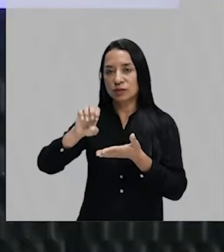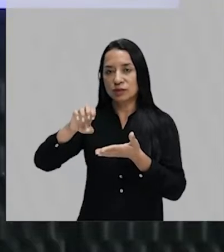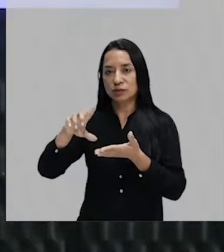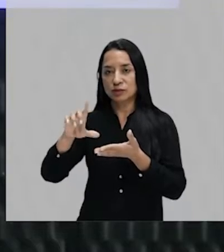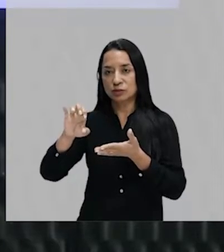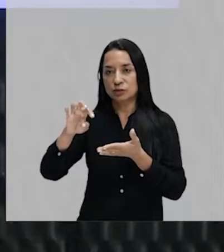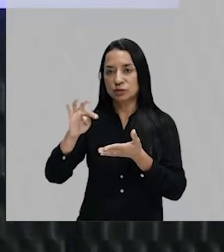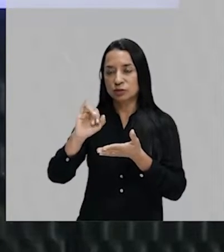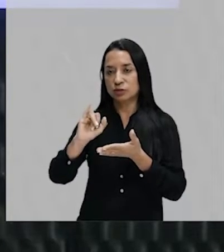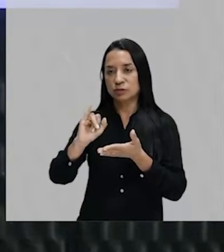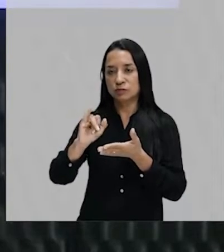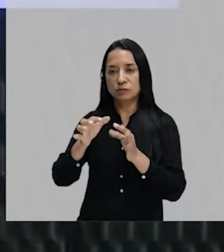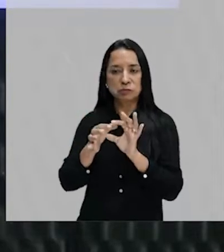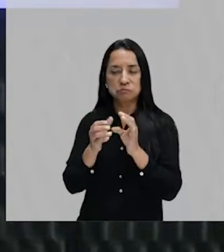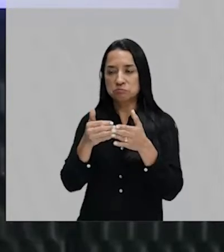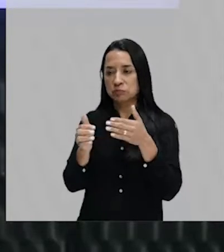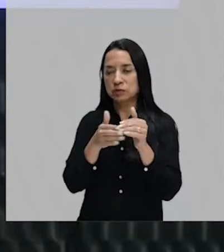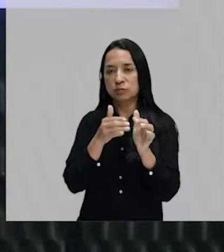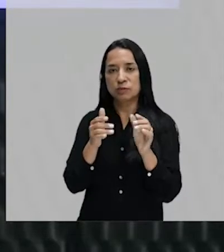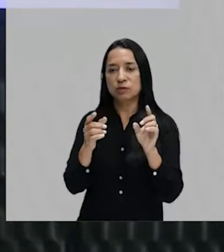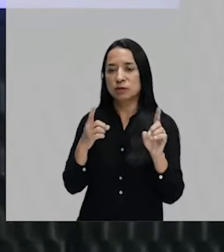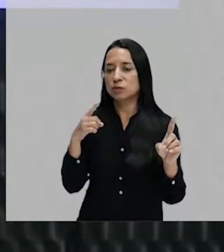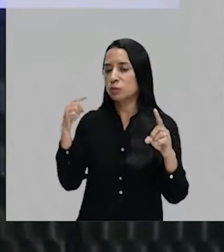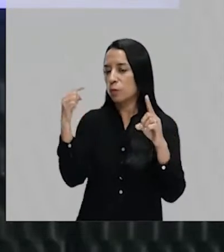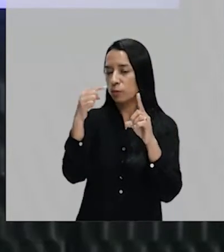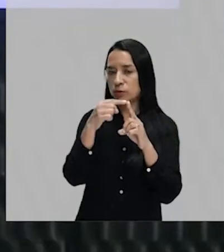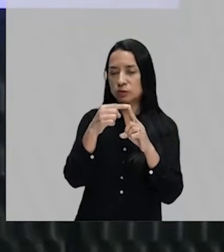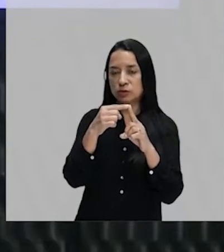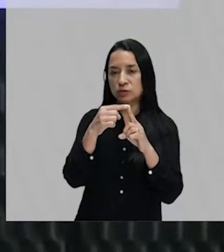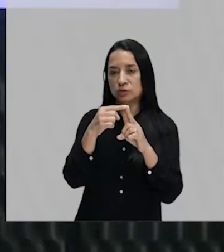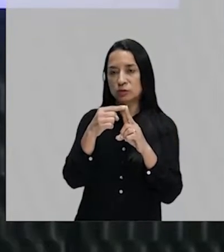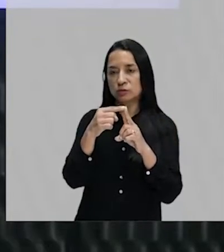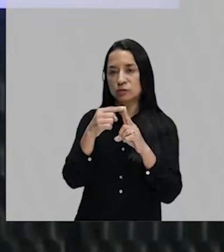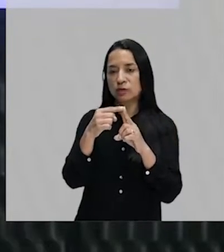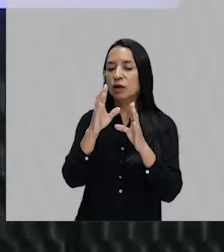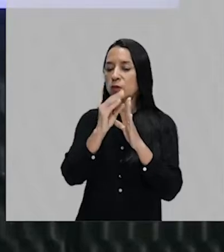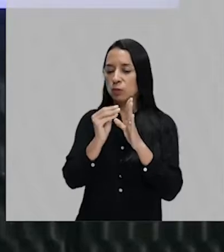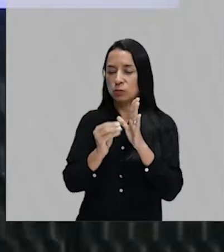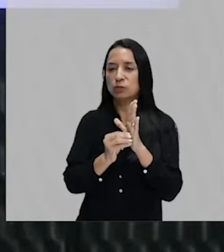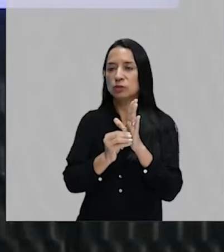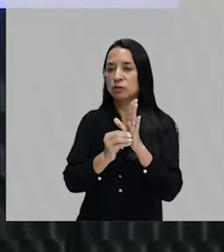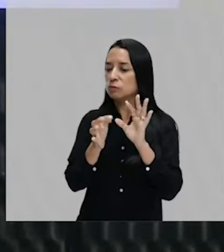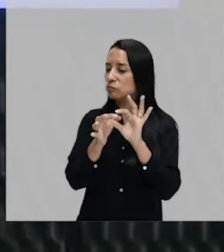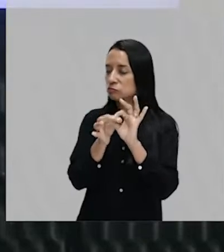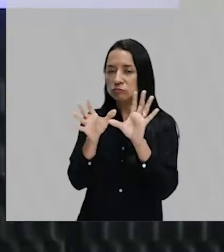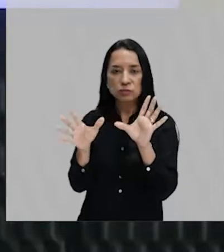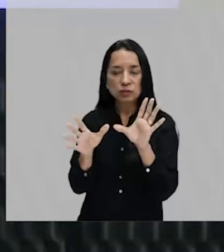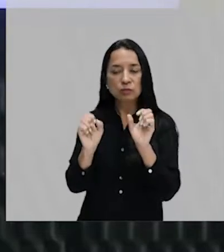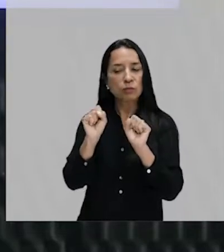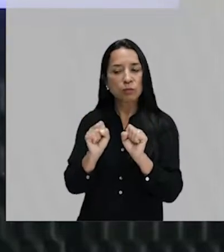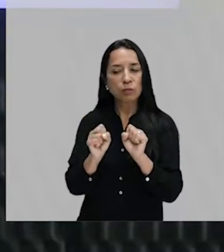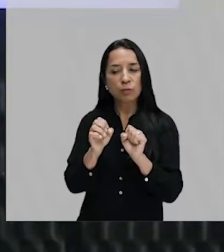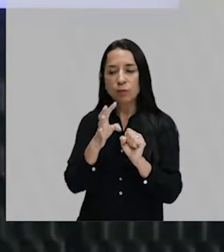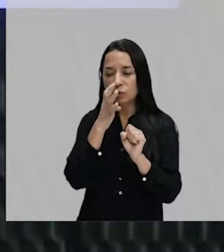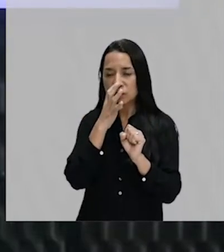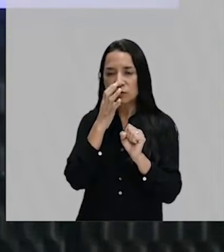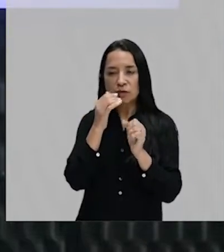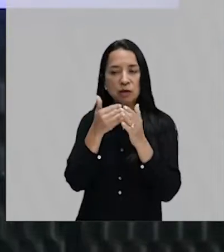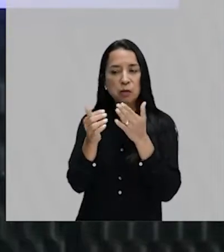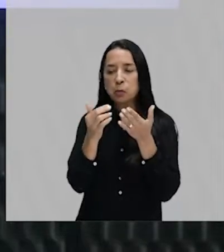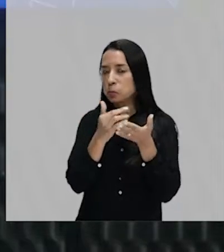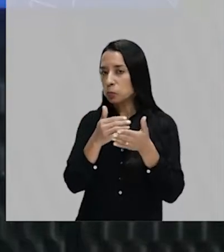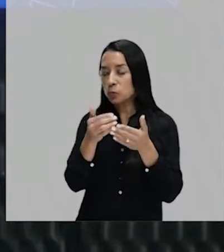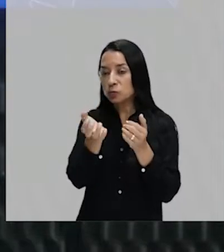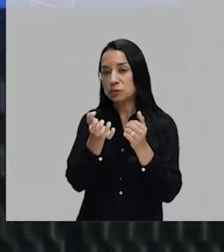qual você tá lutando na e precisa desse conteúdo tá lá todo exposição você vai poder assistir quantas vezes você quiser esse assunto Tá bom então vamos